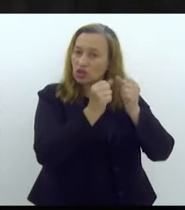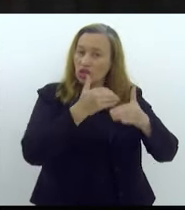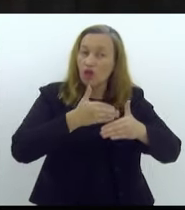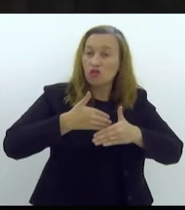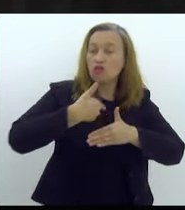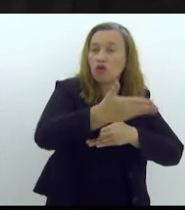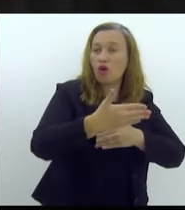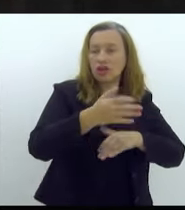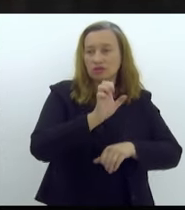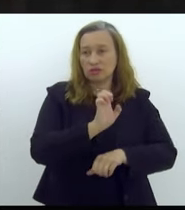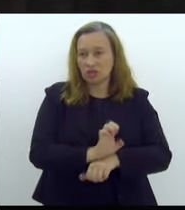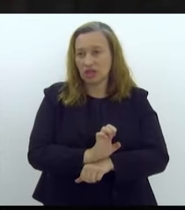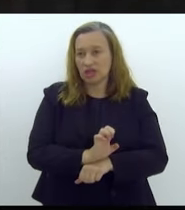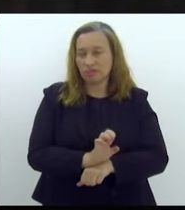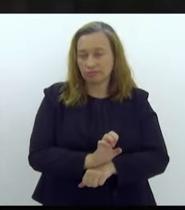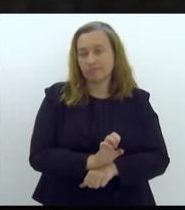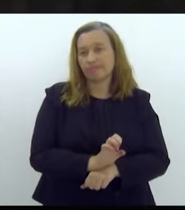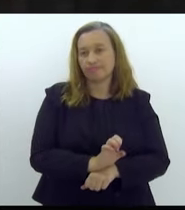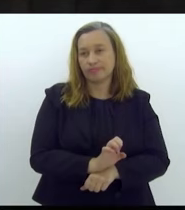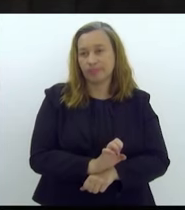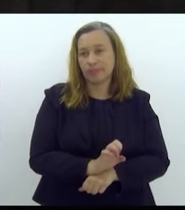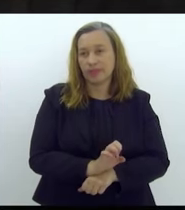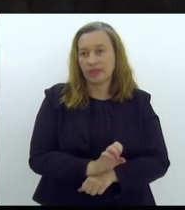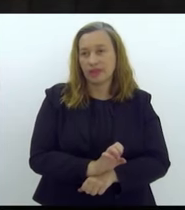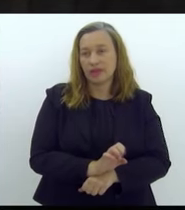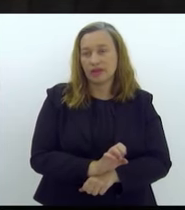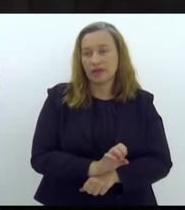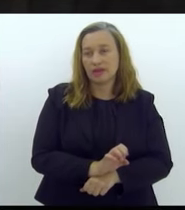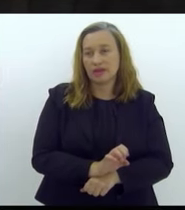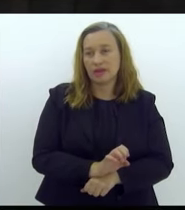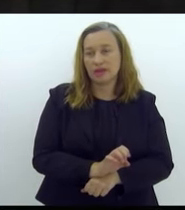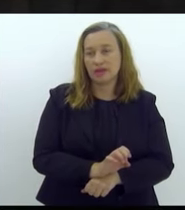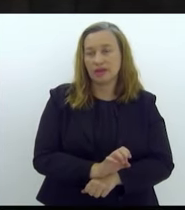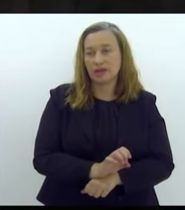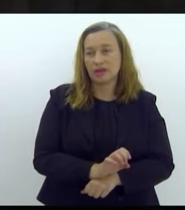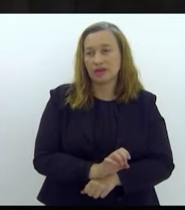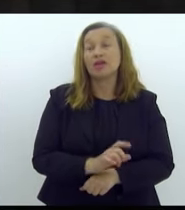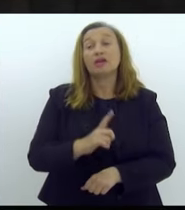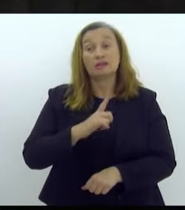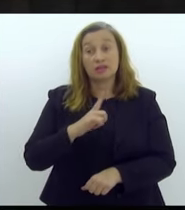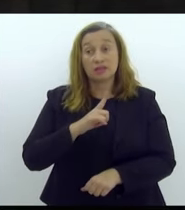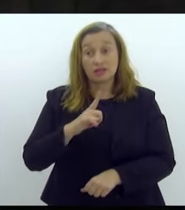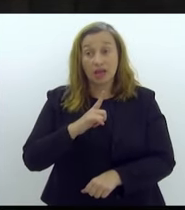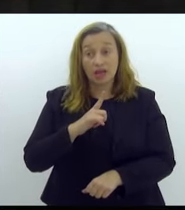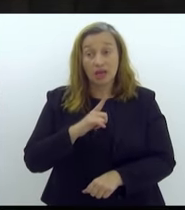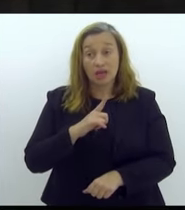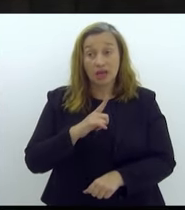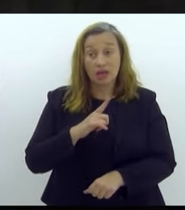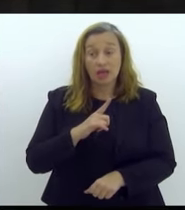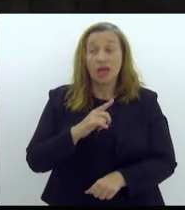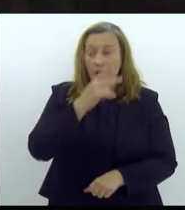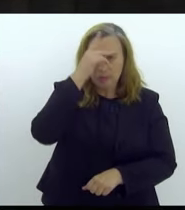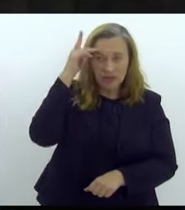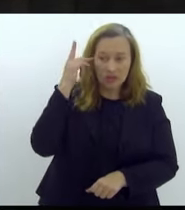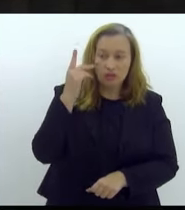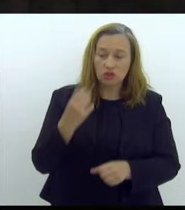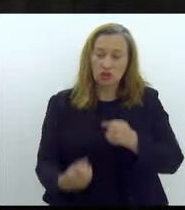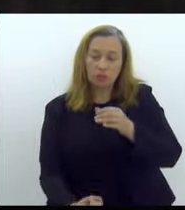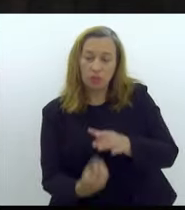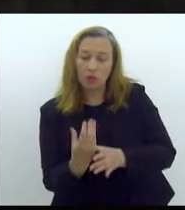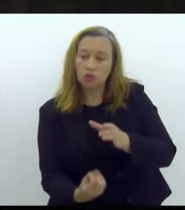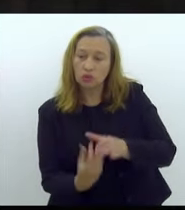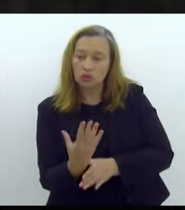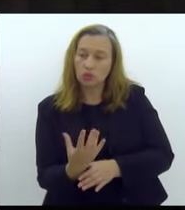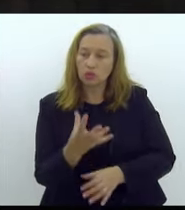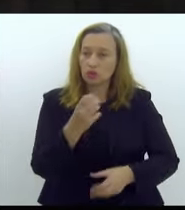fora do Estado e que trazem esse material. Tem produtor de leite, como é que pode, deputado